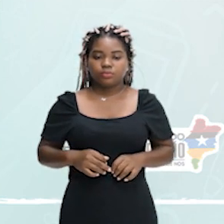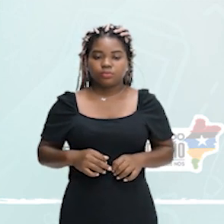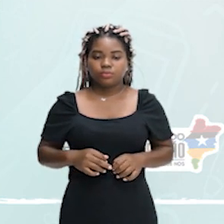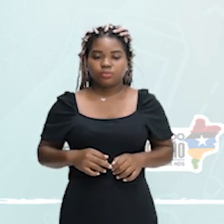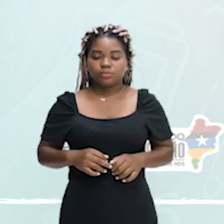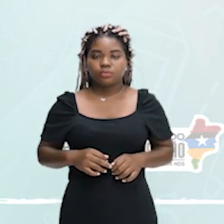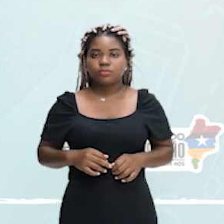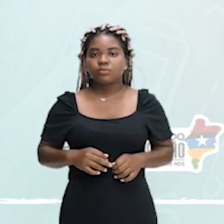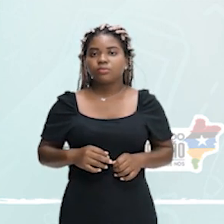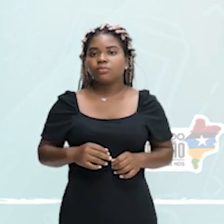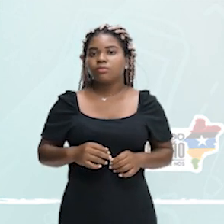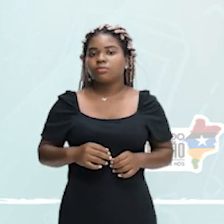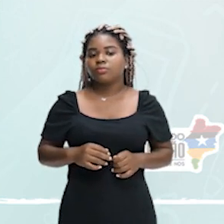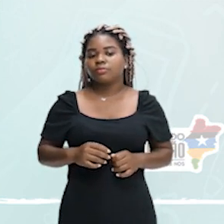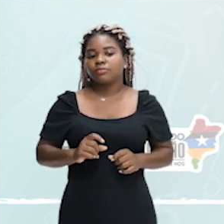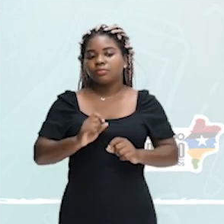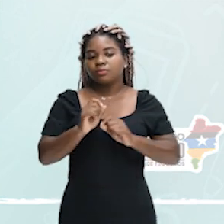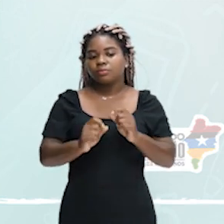4.096. Isso vai dar quem?